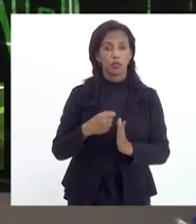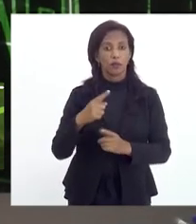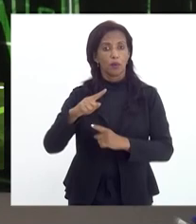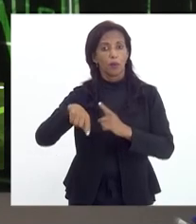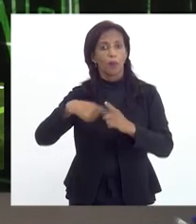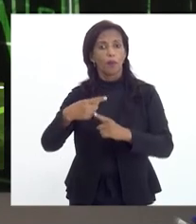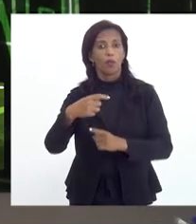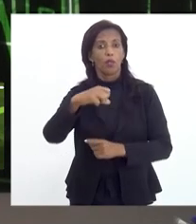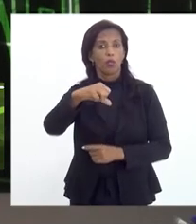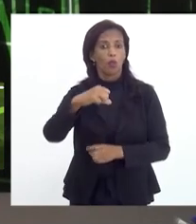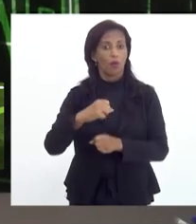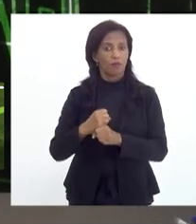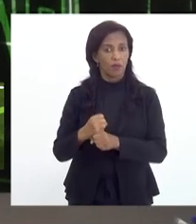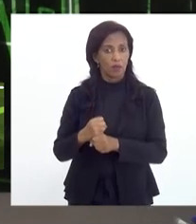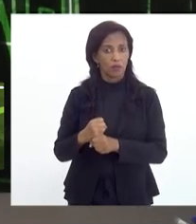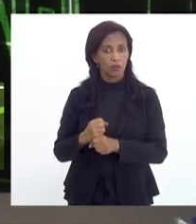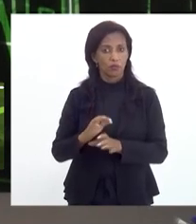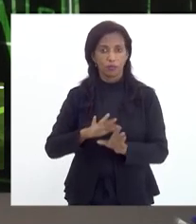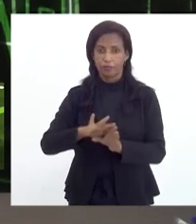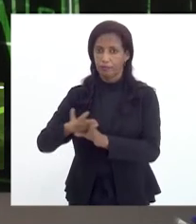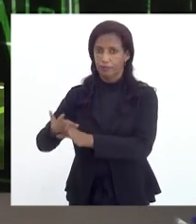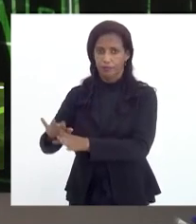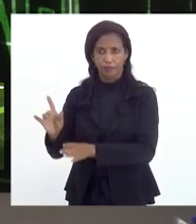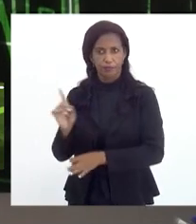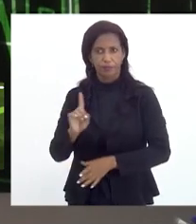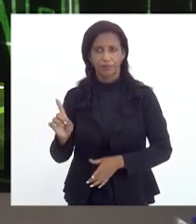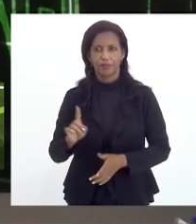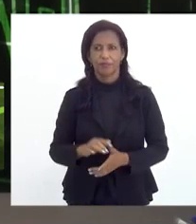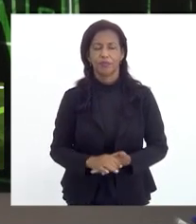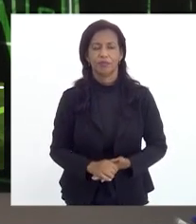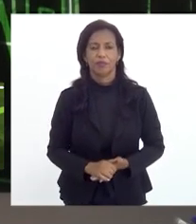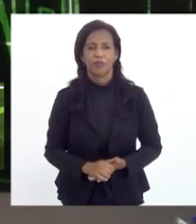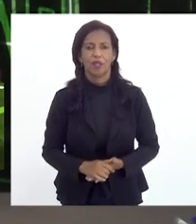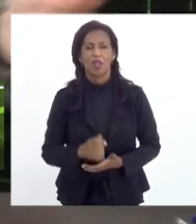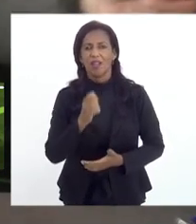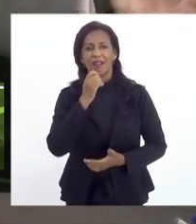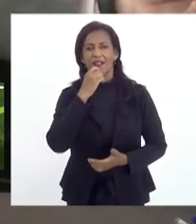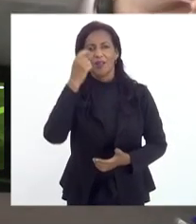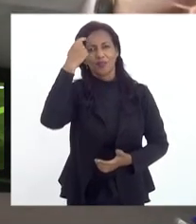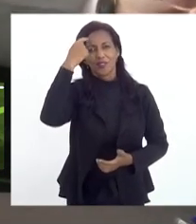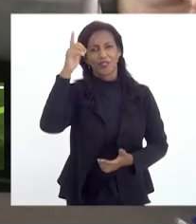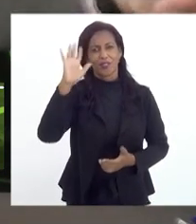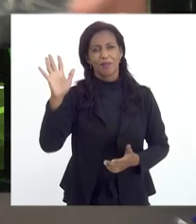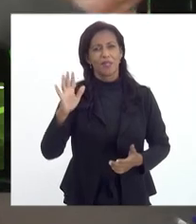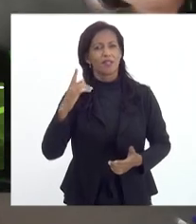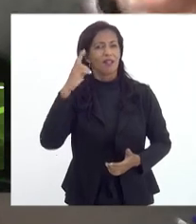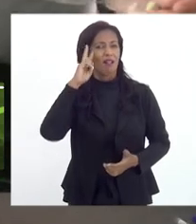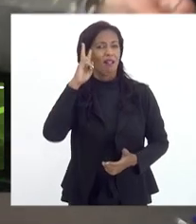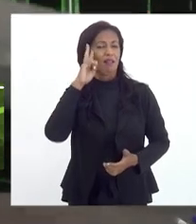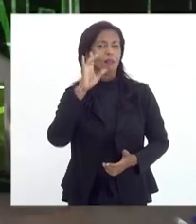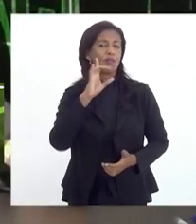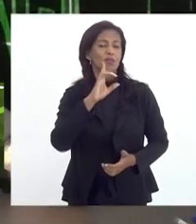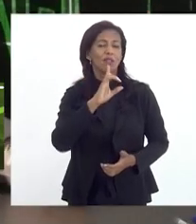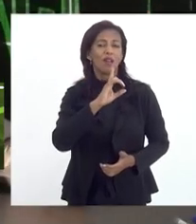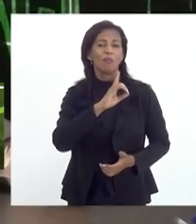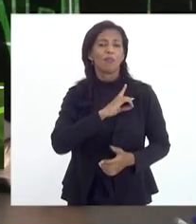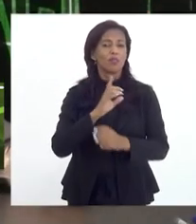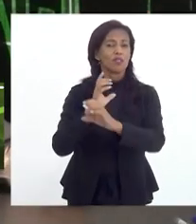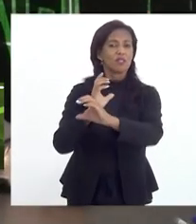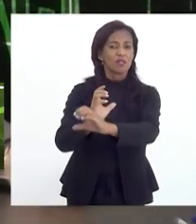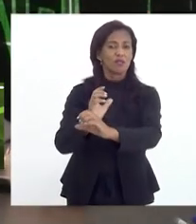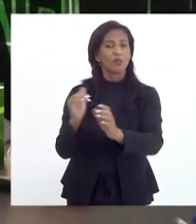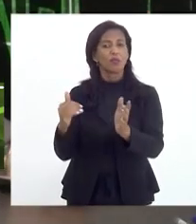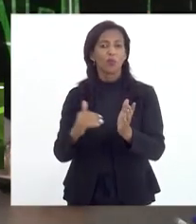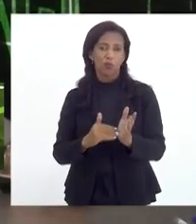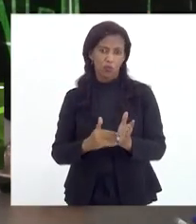nove anos Não Ah não tenho de cabeça agora Eu me lembrei da polícia civil Porque foi o último A encaminhar Foi a